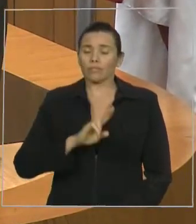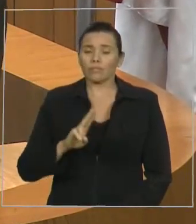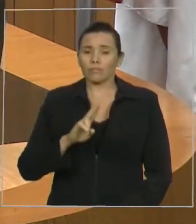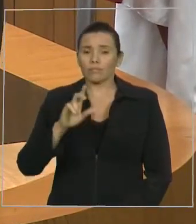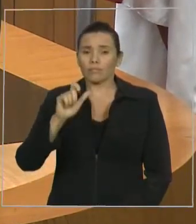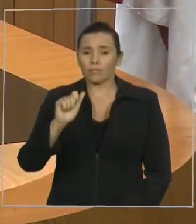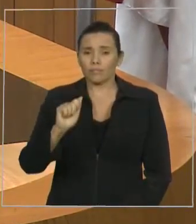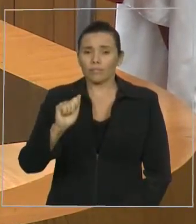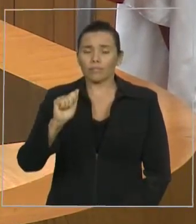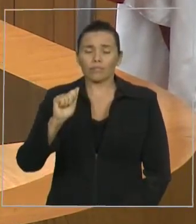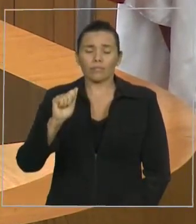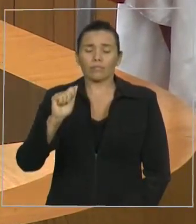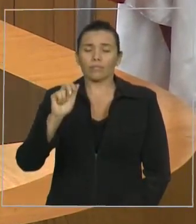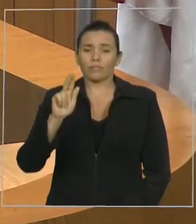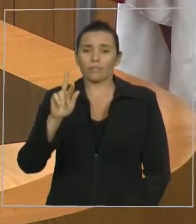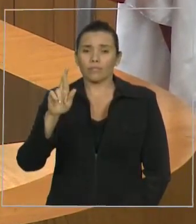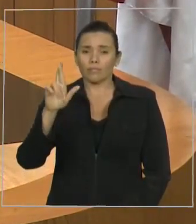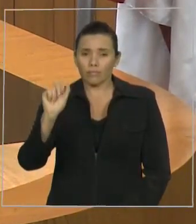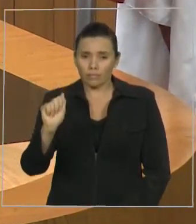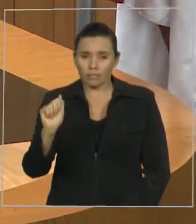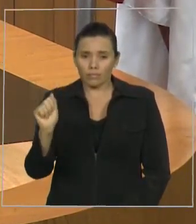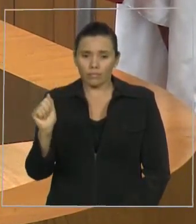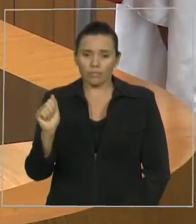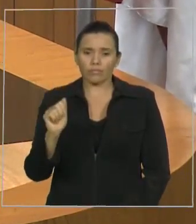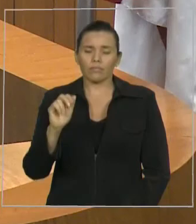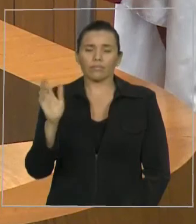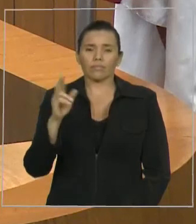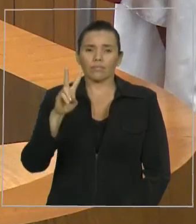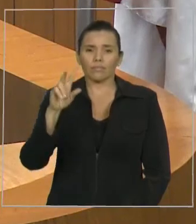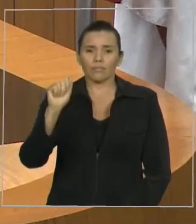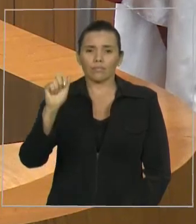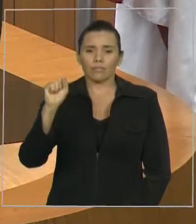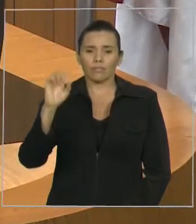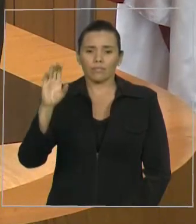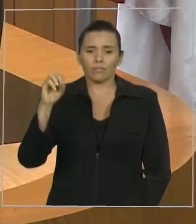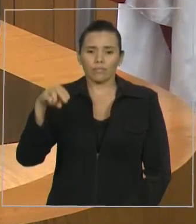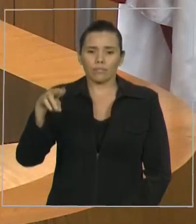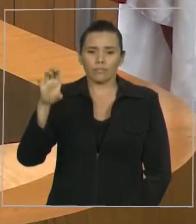3 dias fez esse grande mutirão para contribuir com a nossa região. Muito obrigado, senhor presidente.